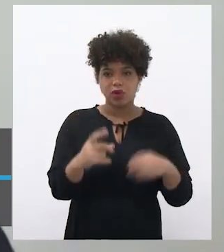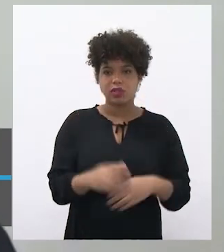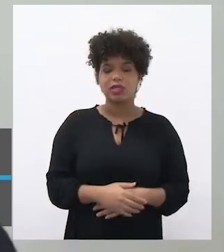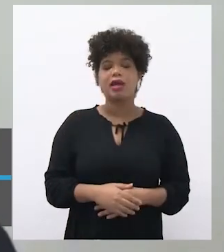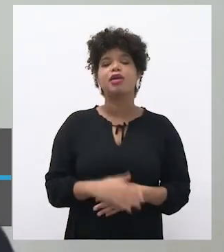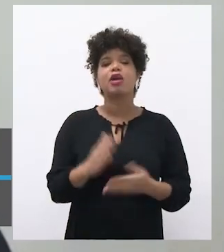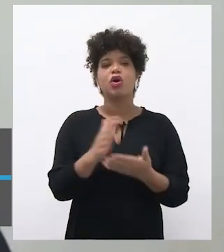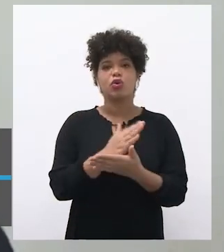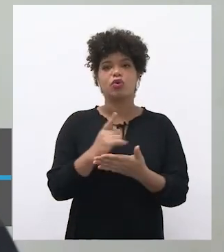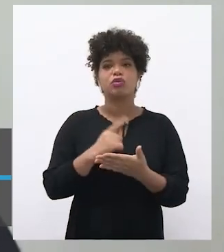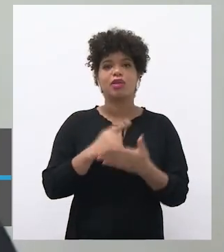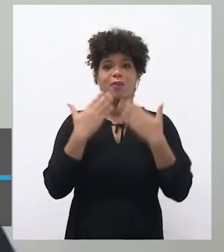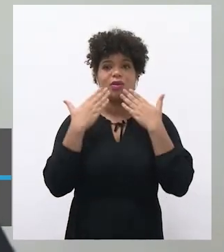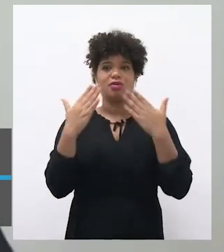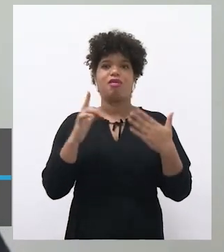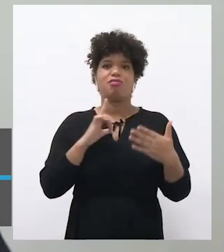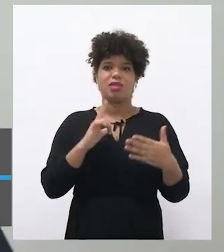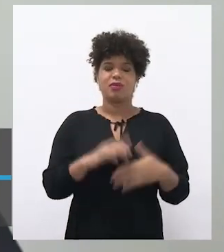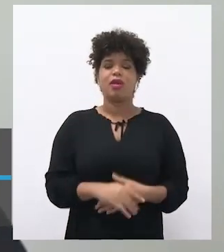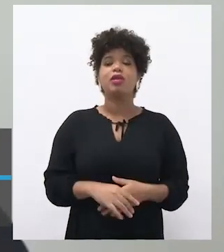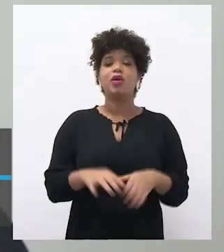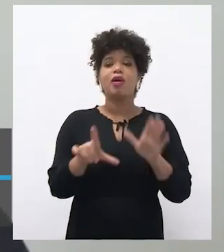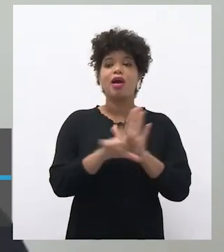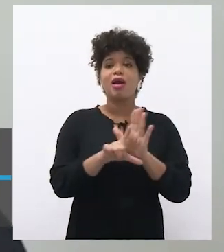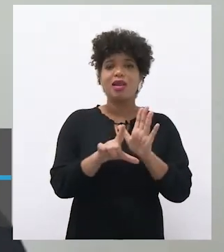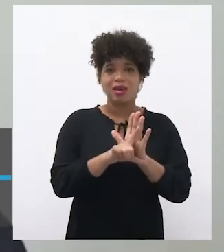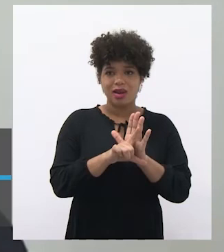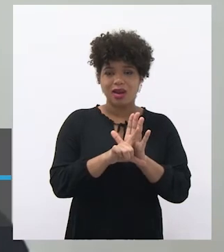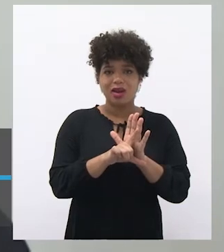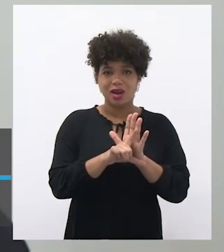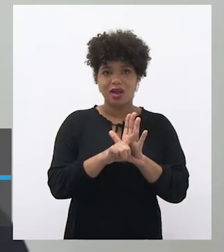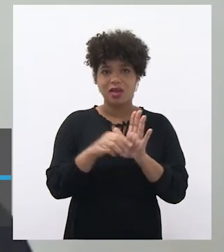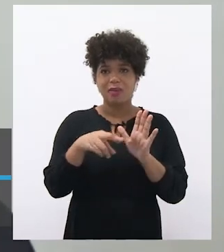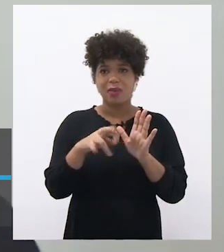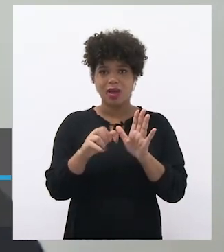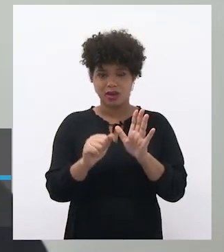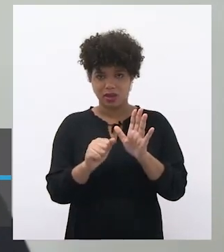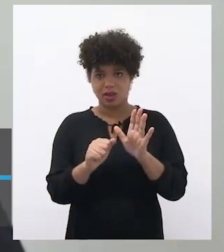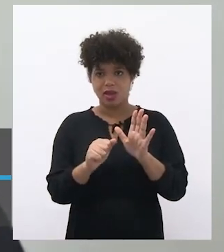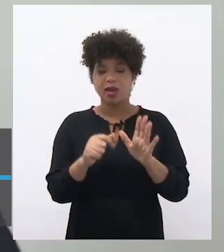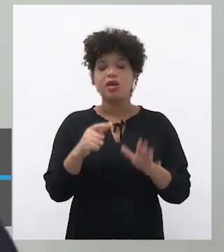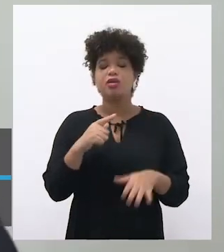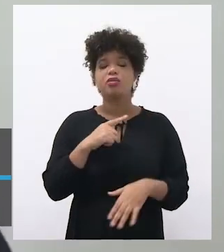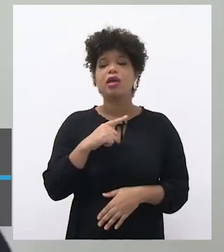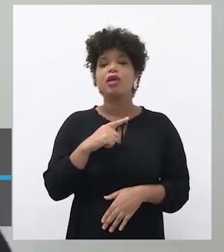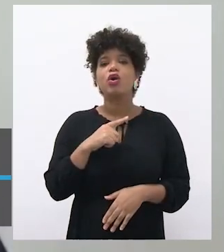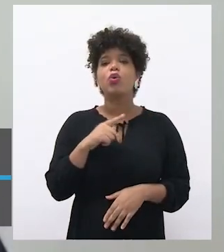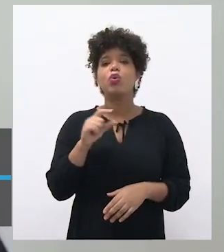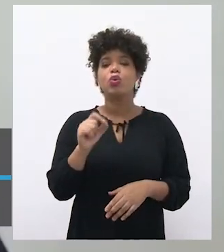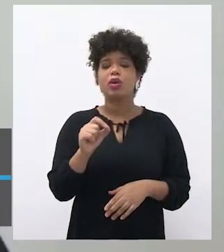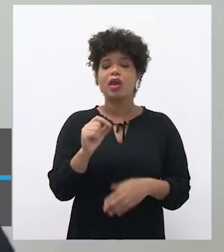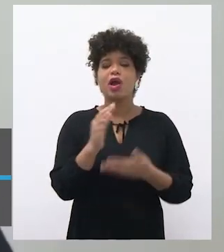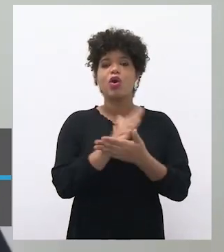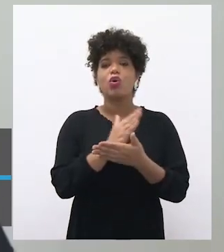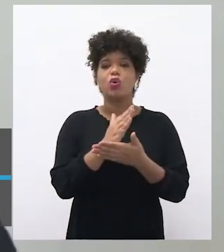violência doméstica e familiar contra as mulheres. Então, acho que entender a Lei Maria da Penha é entender, em primeiro